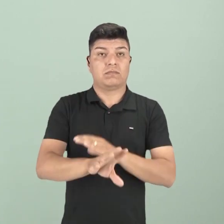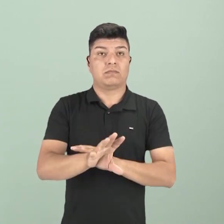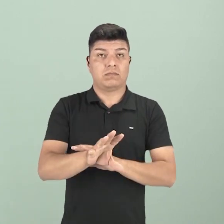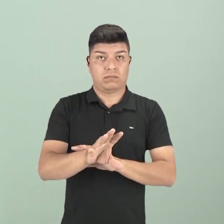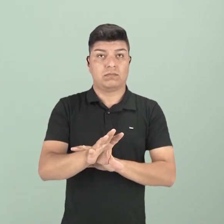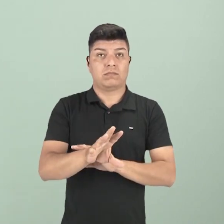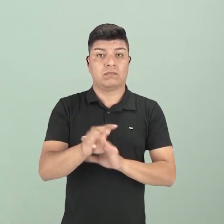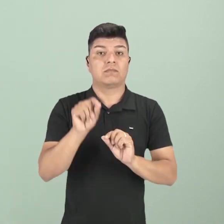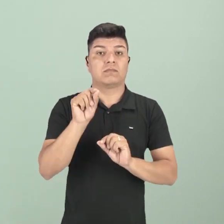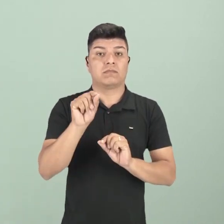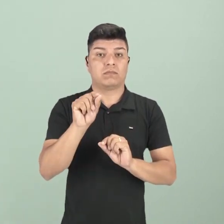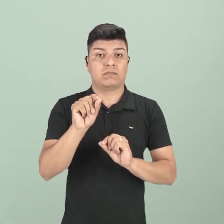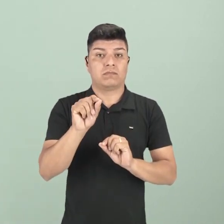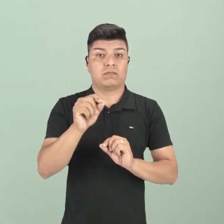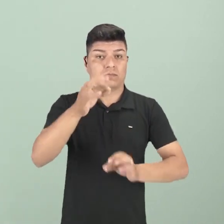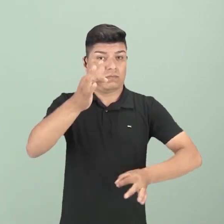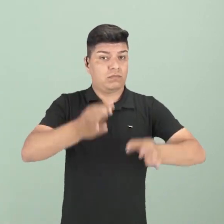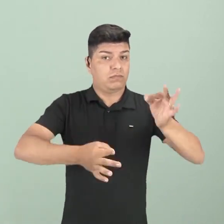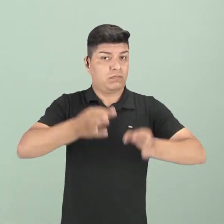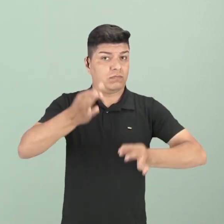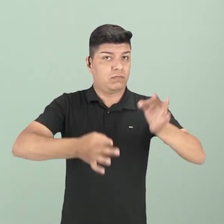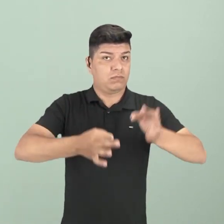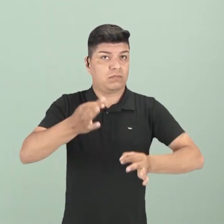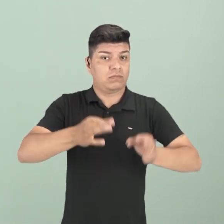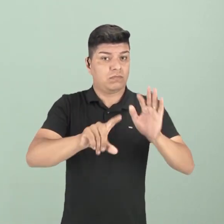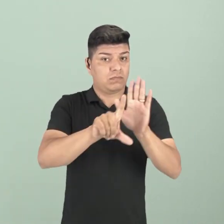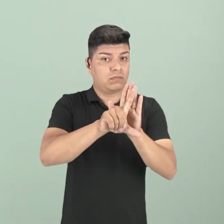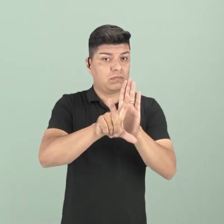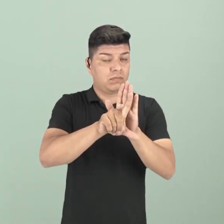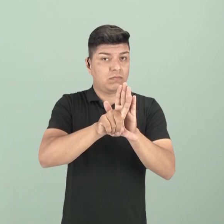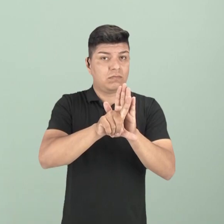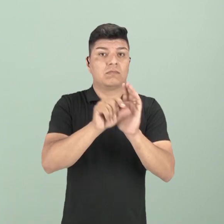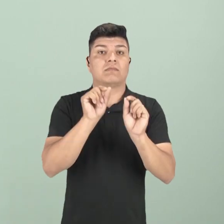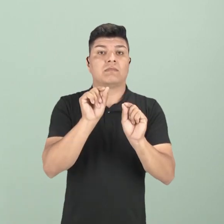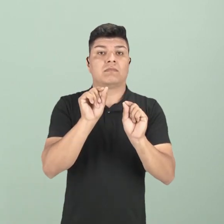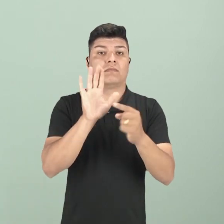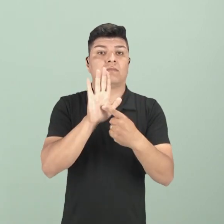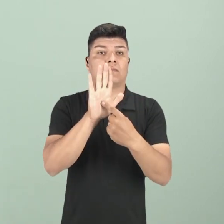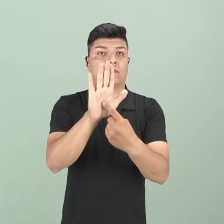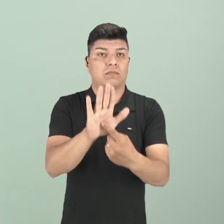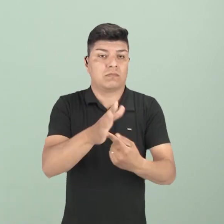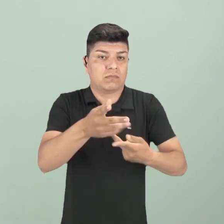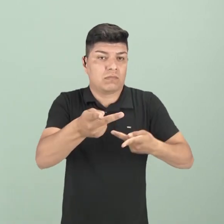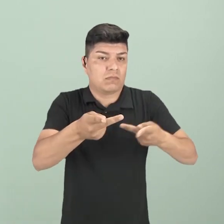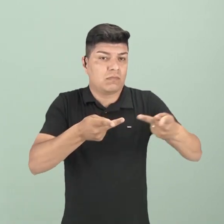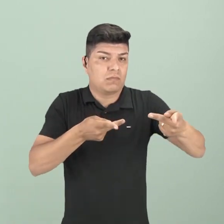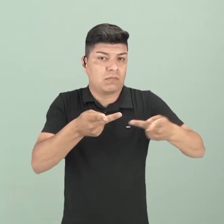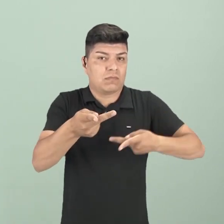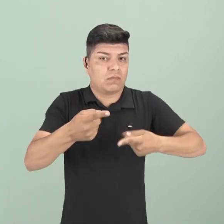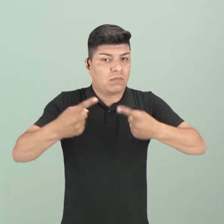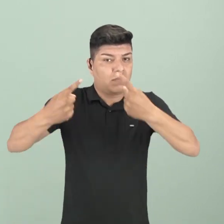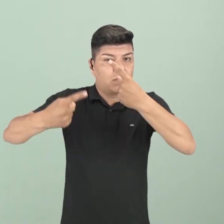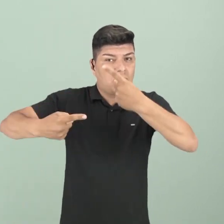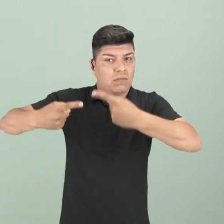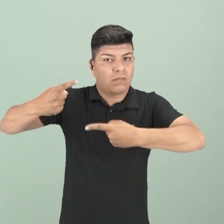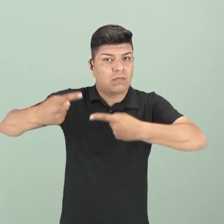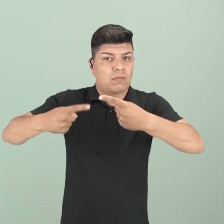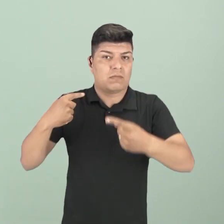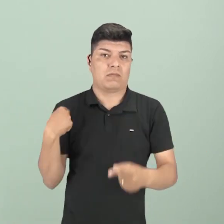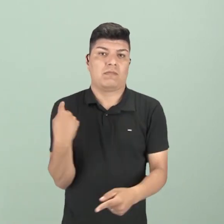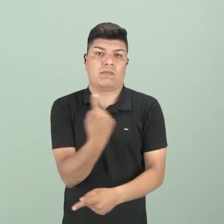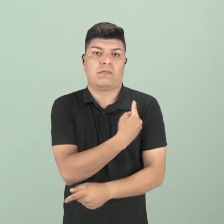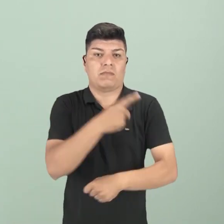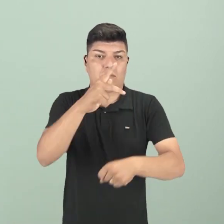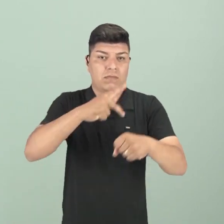das esferas, né, jurídicas, essas leis, elas norteiam os projetos e as políticas públicas do nosso